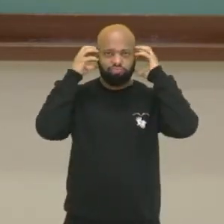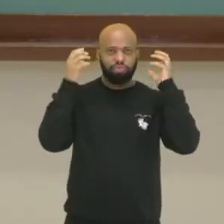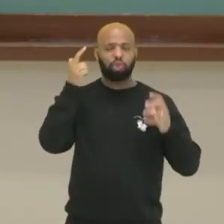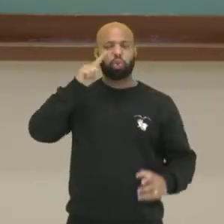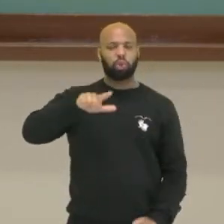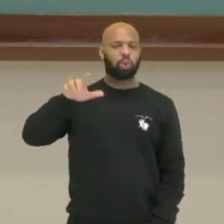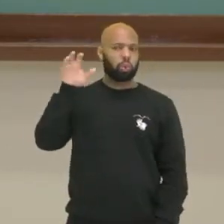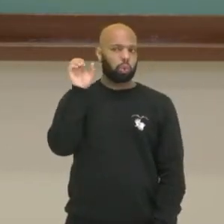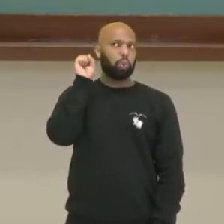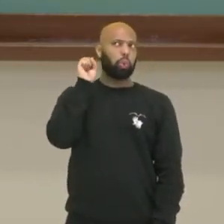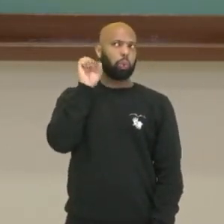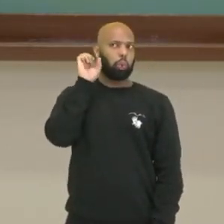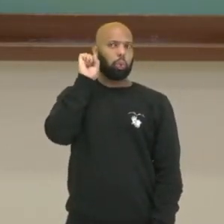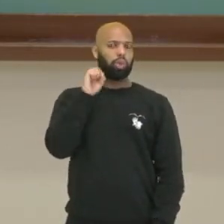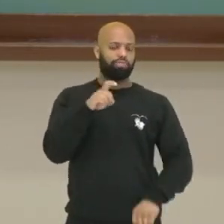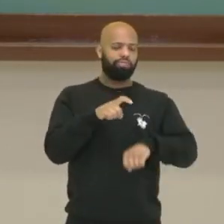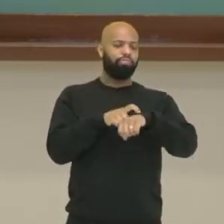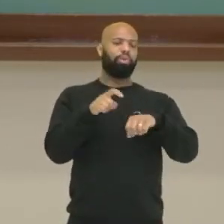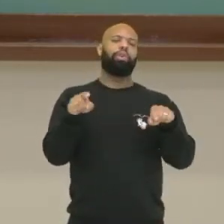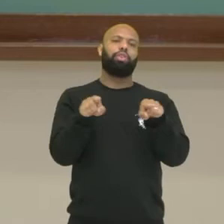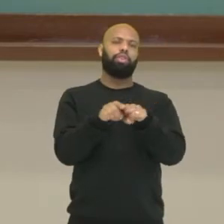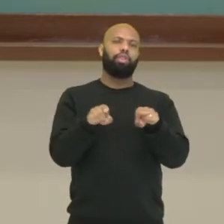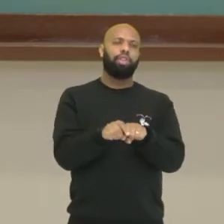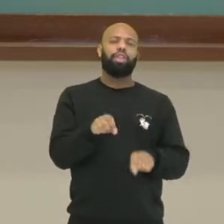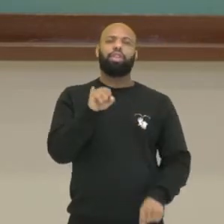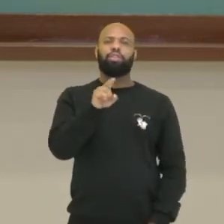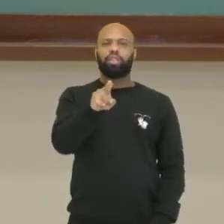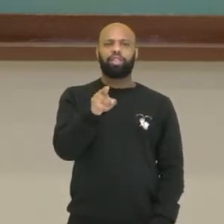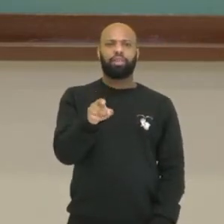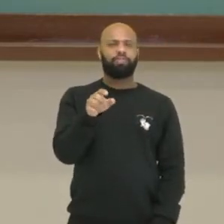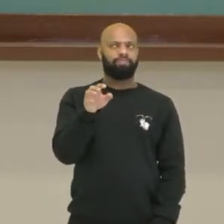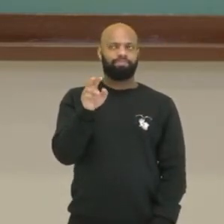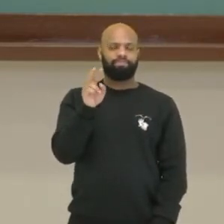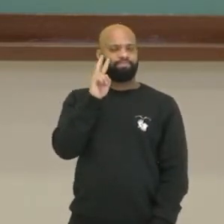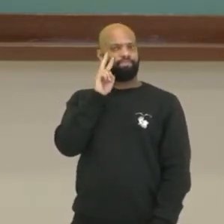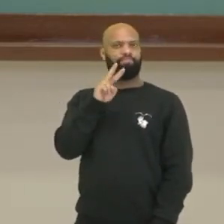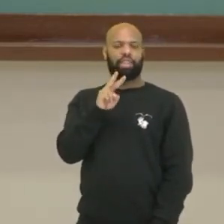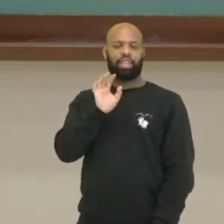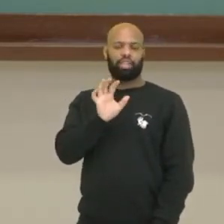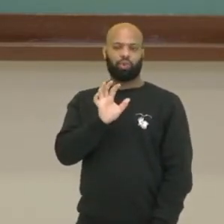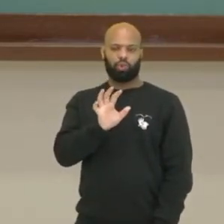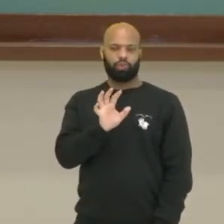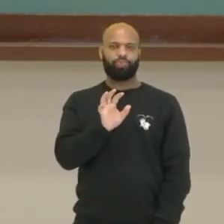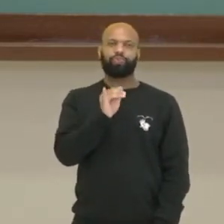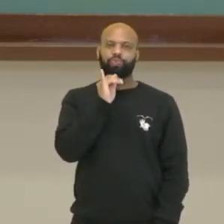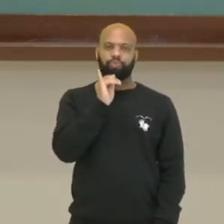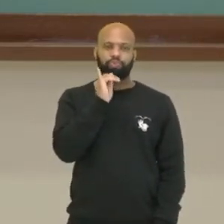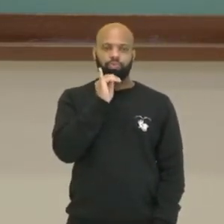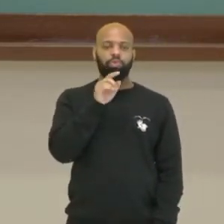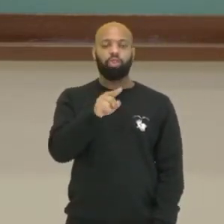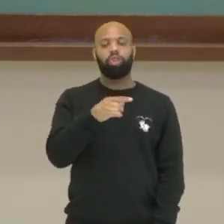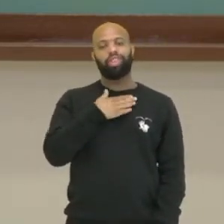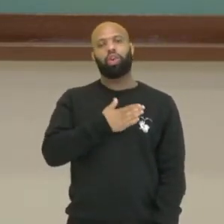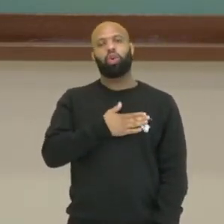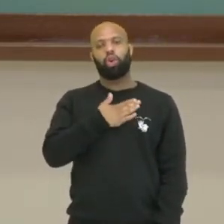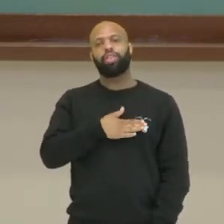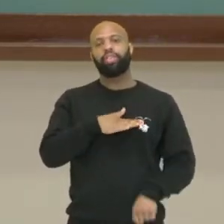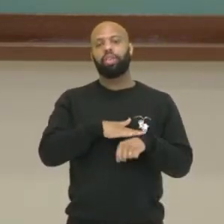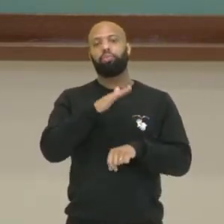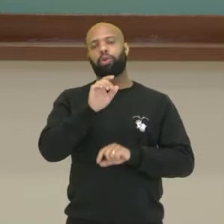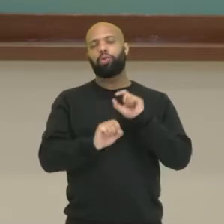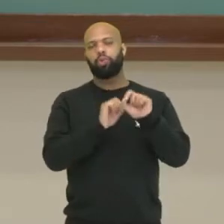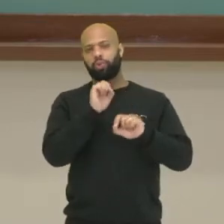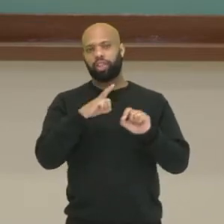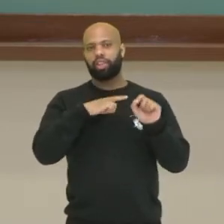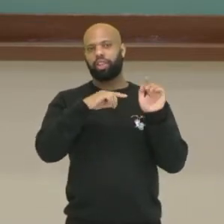o rádio em tempo real. Quando você ouve rádio, você ouve o quê? A sua preferência é pelos programas de